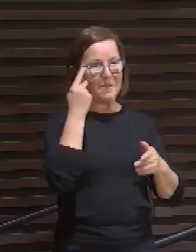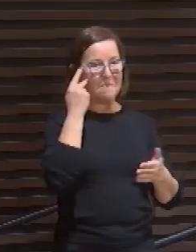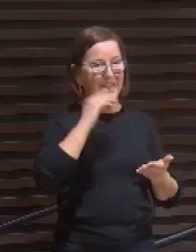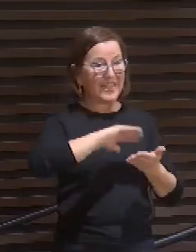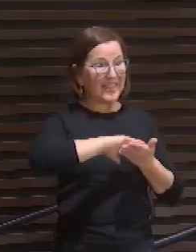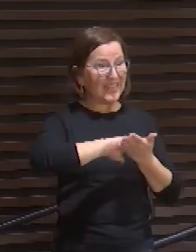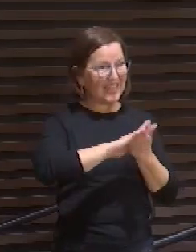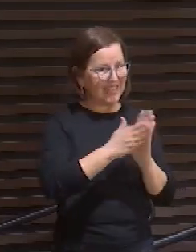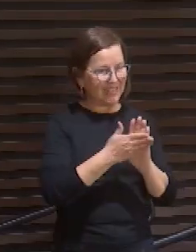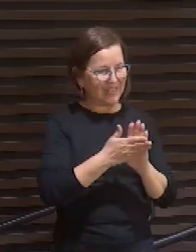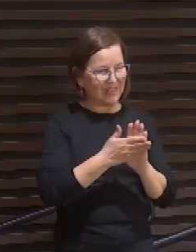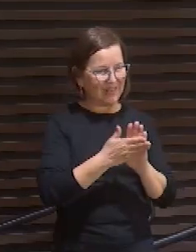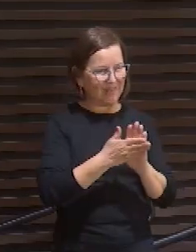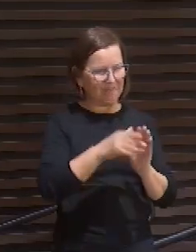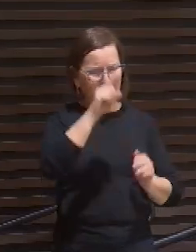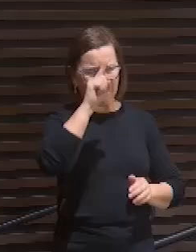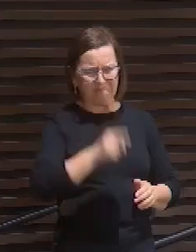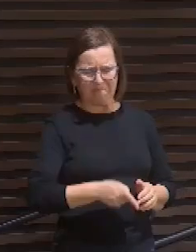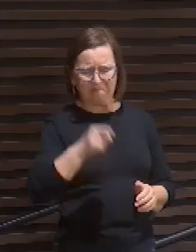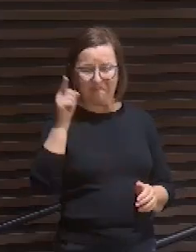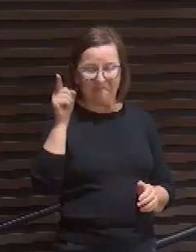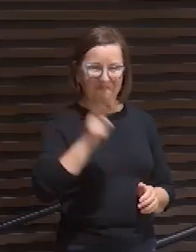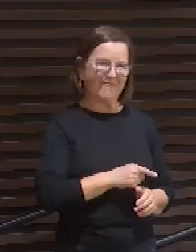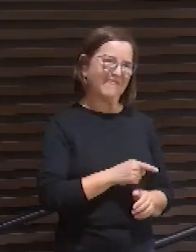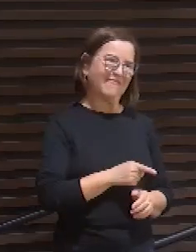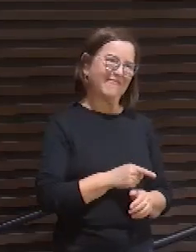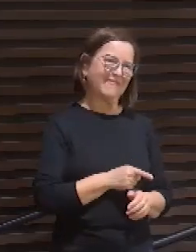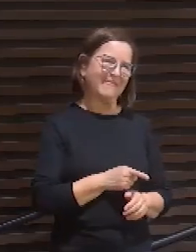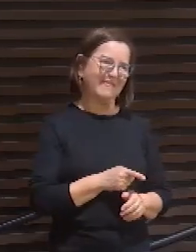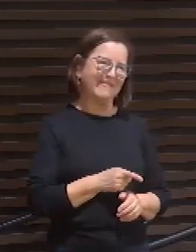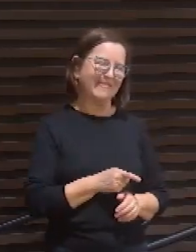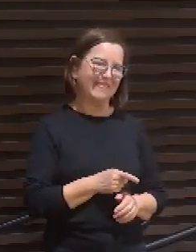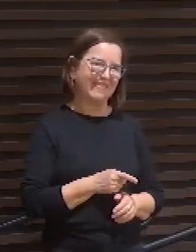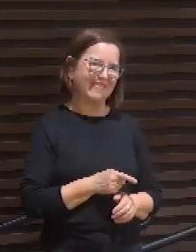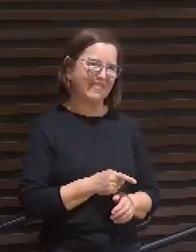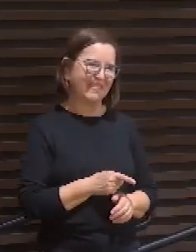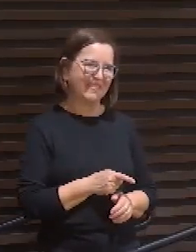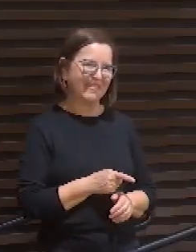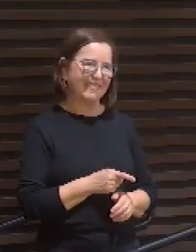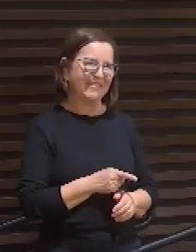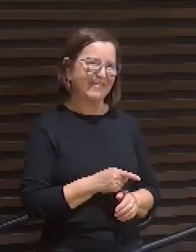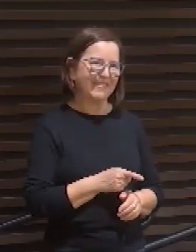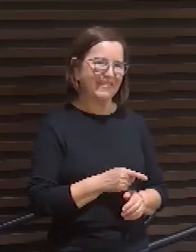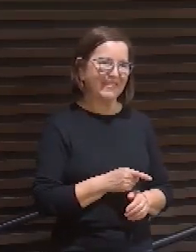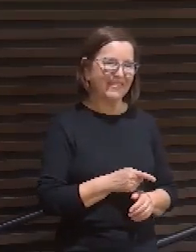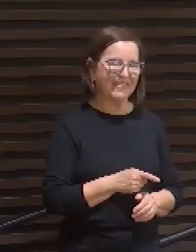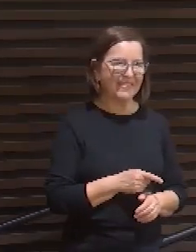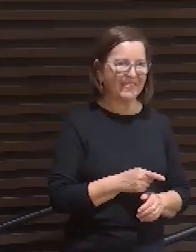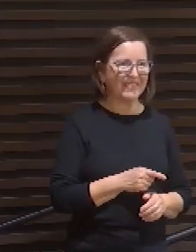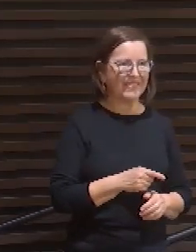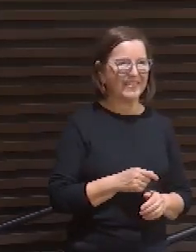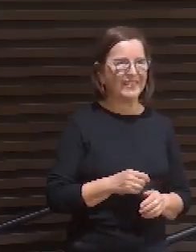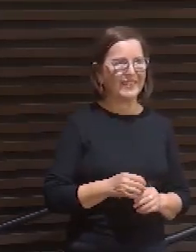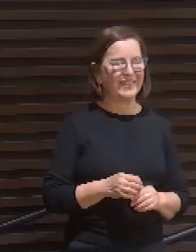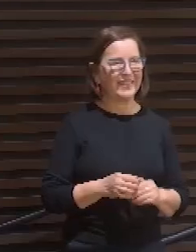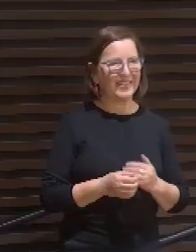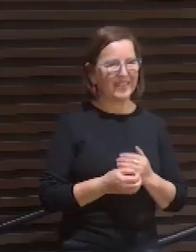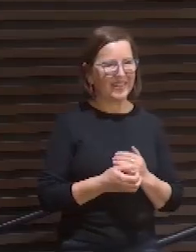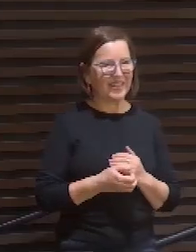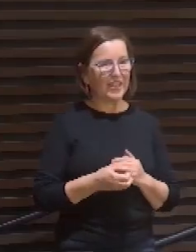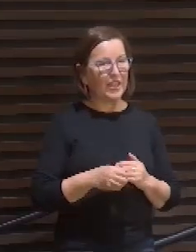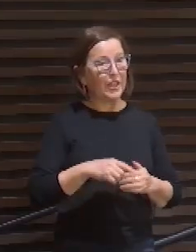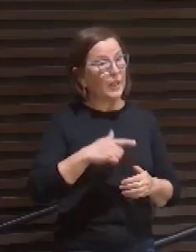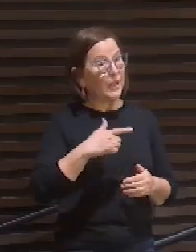destruir, para acabar, aniquilar toda essa maldição. Não passa mais